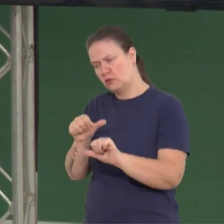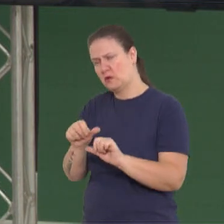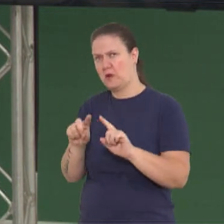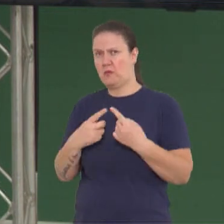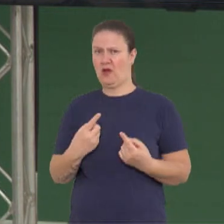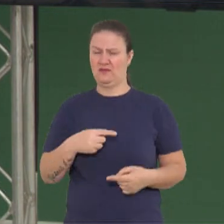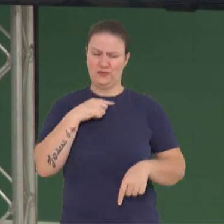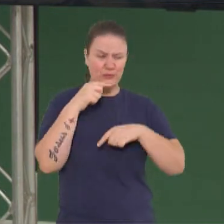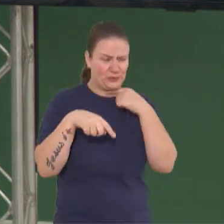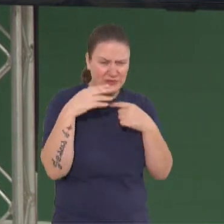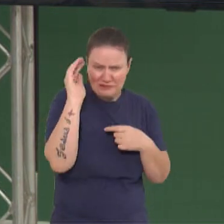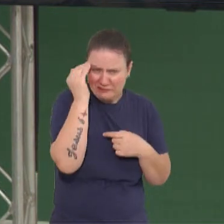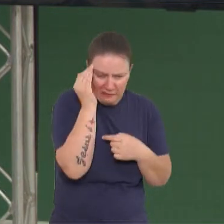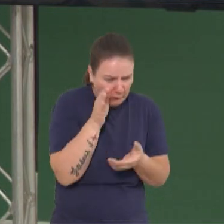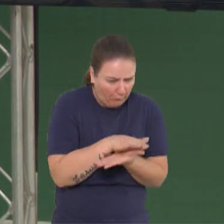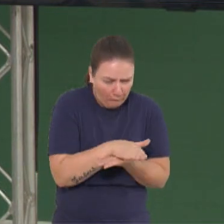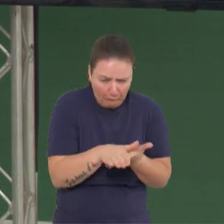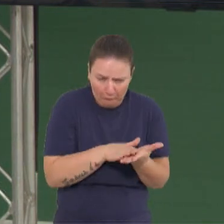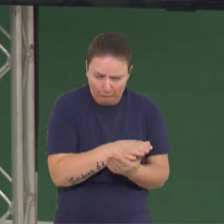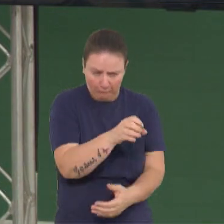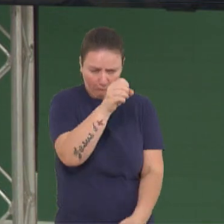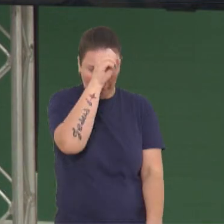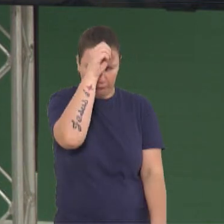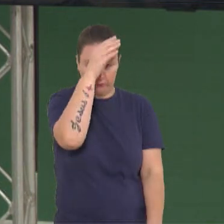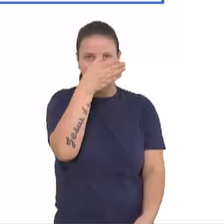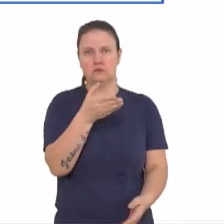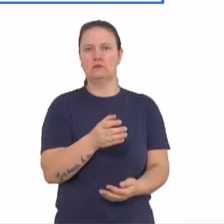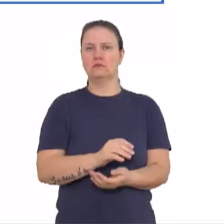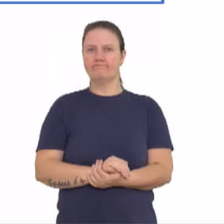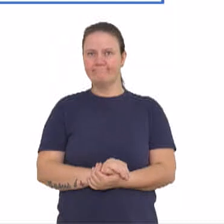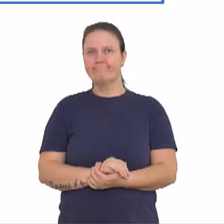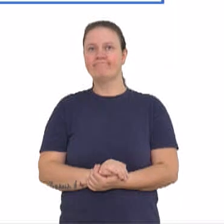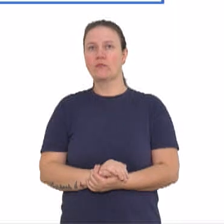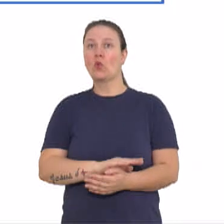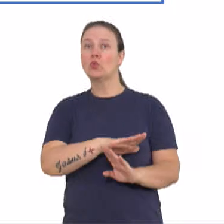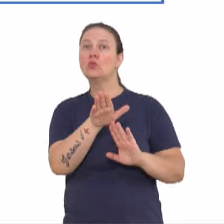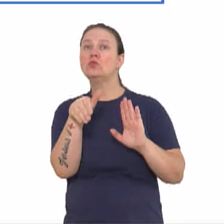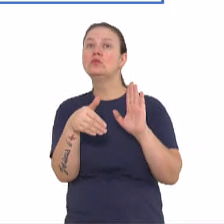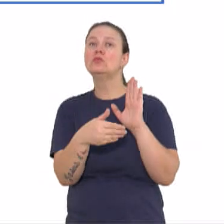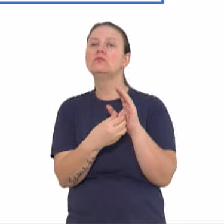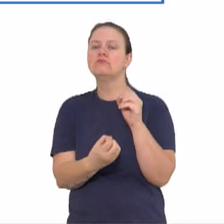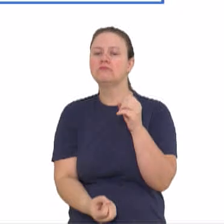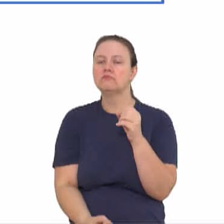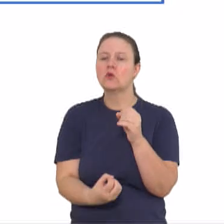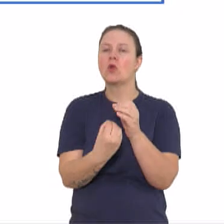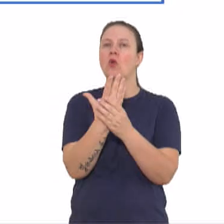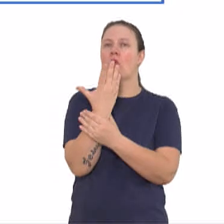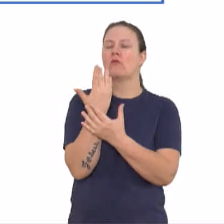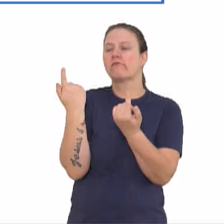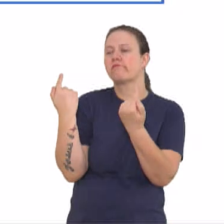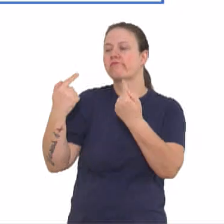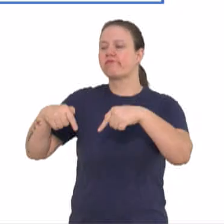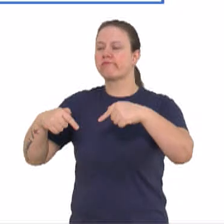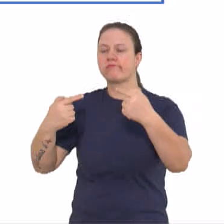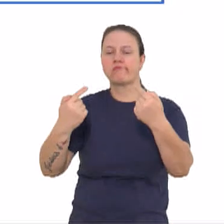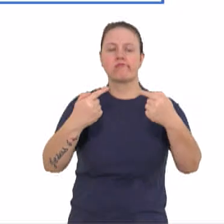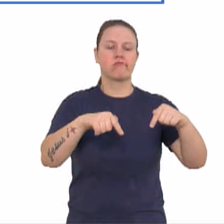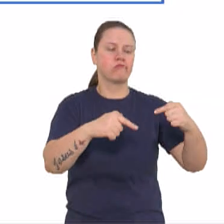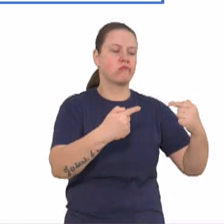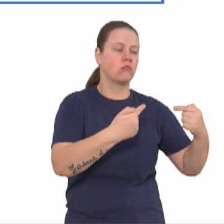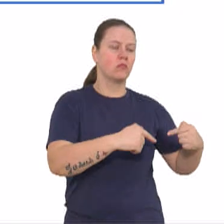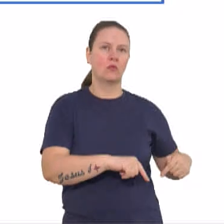consigo entender nada disso. Está aqui a crítica. Tudo se origina por oposição e tudo